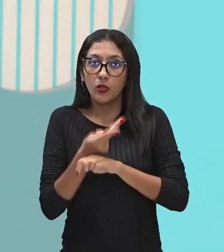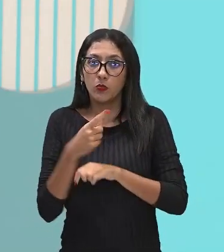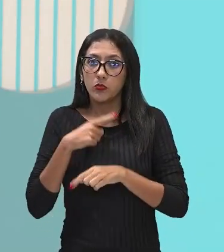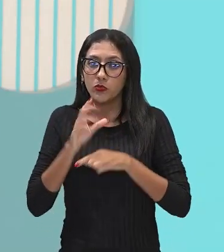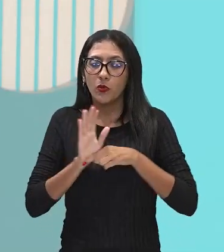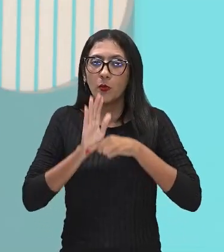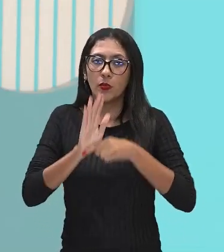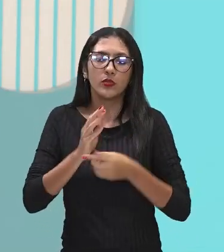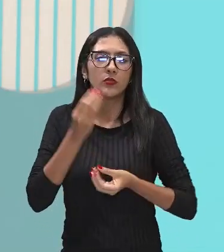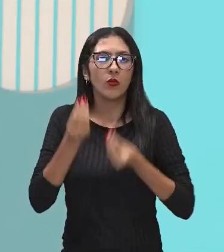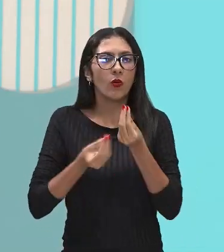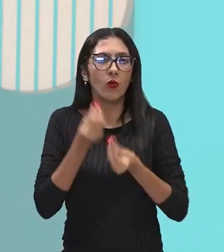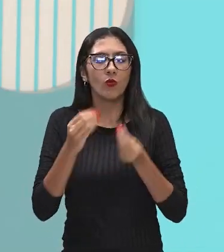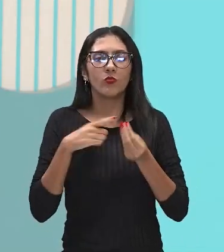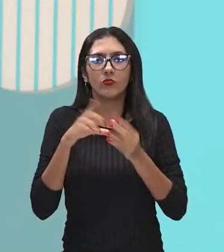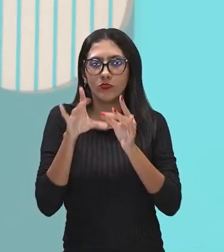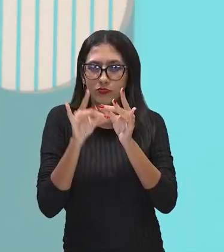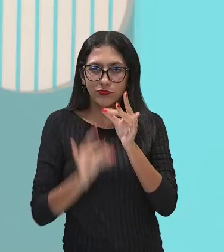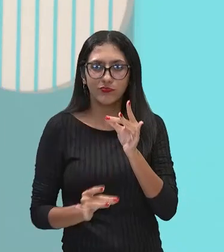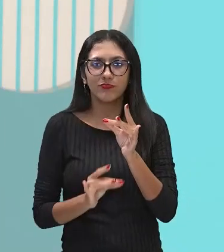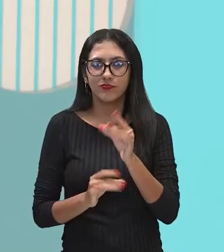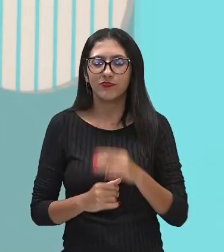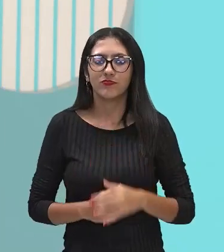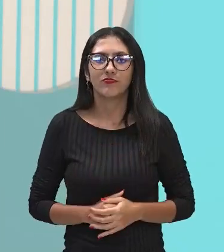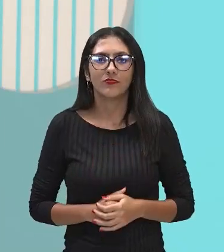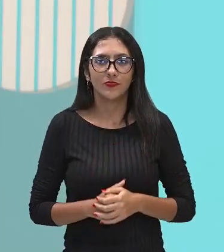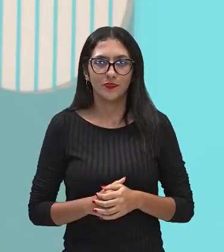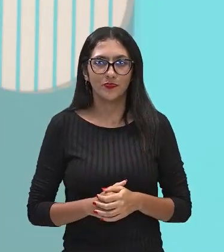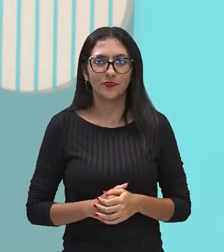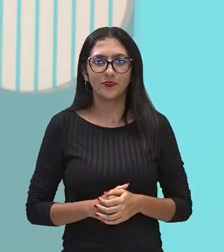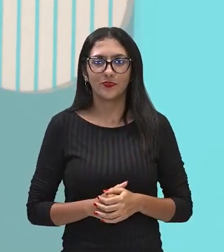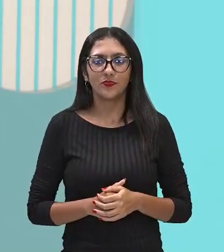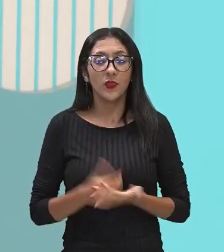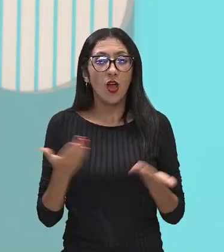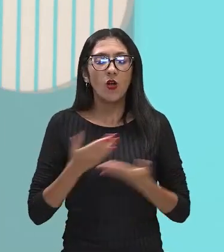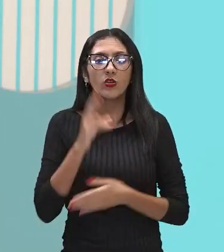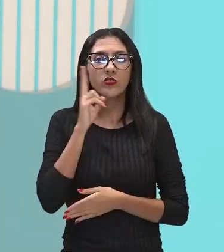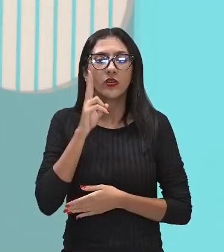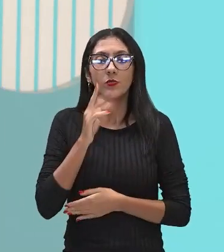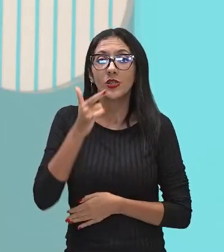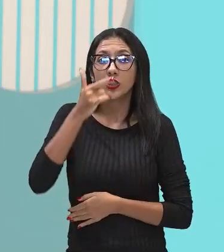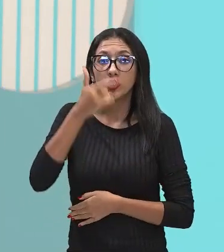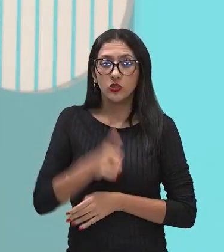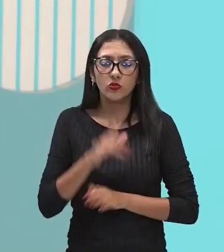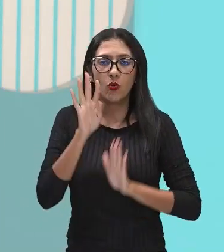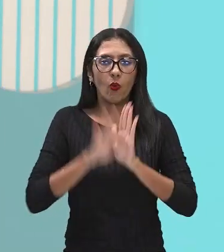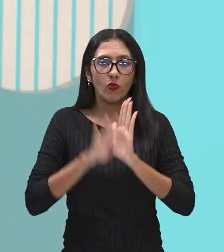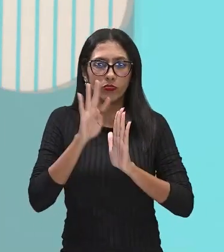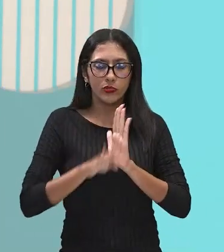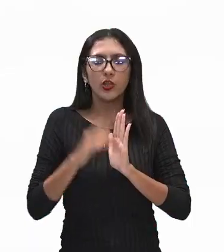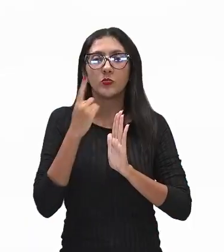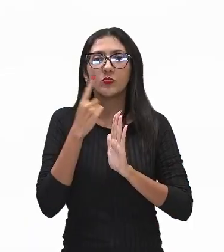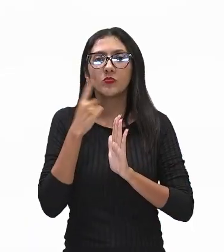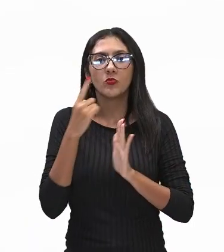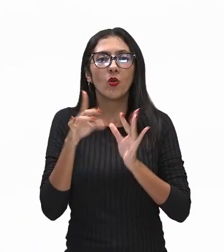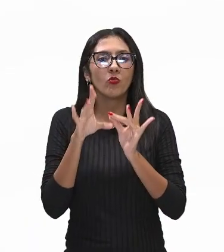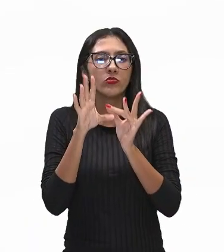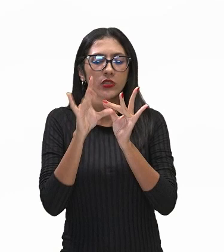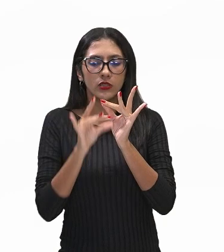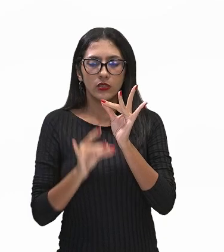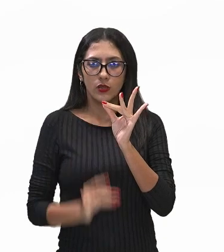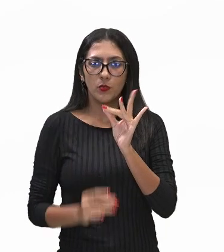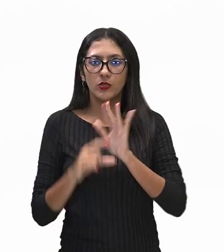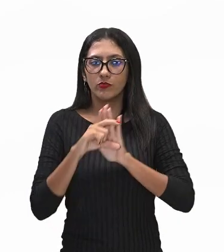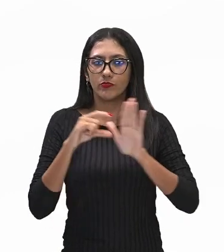inclusive, o desenvolvimento de um parágrafo, beleza? Mas agora a gente vai retomar o texto para vocês acompanharem comigo o detalhamento do